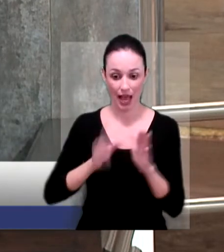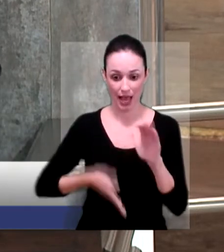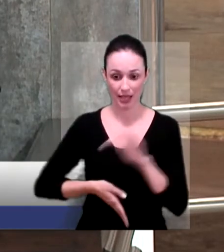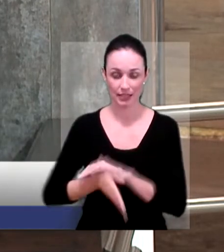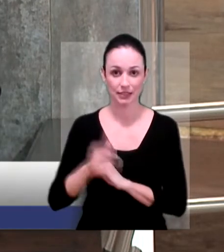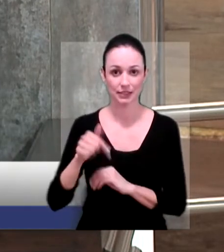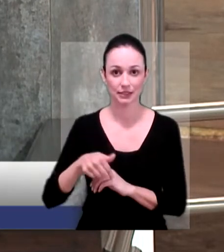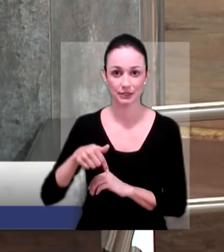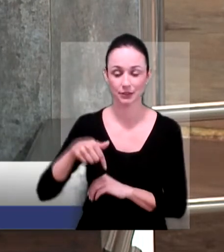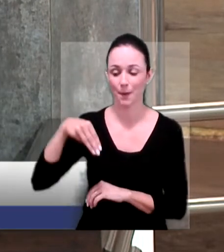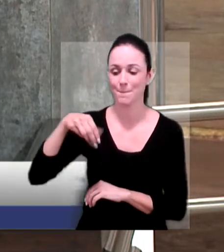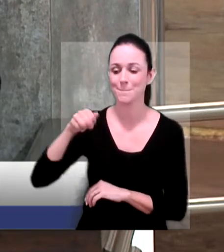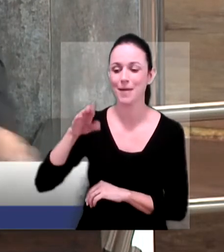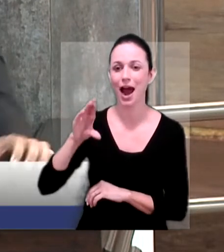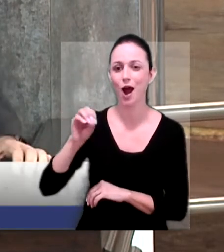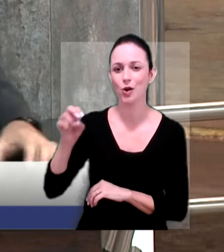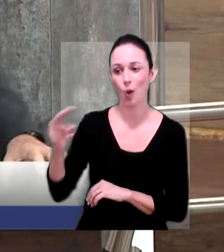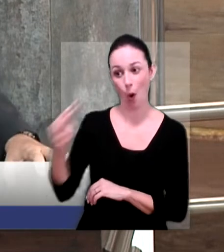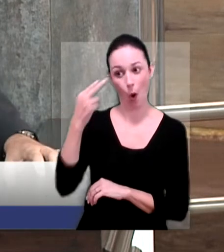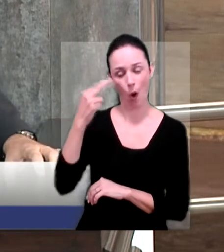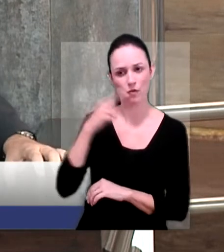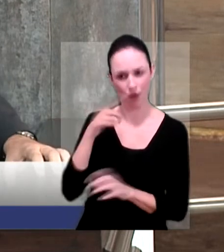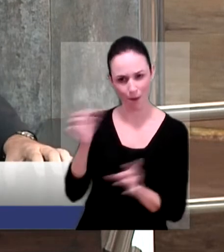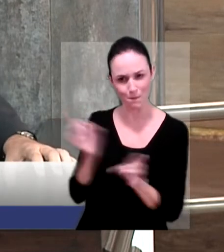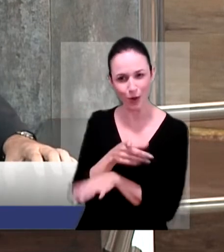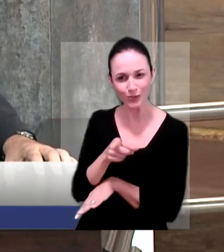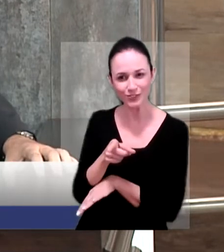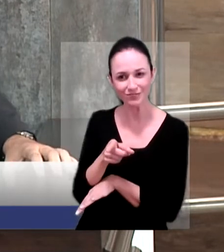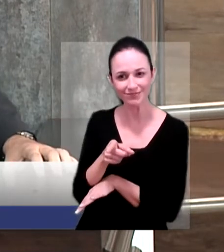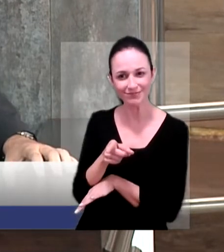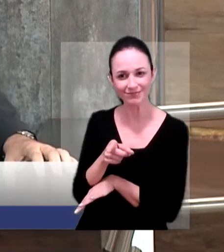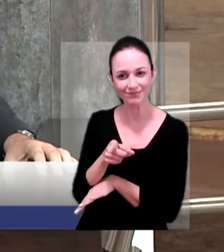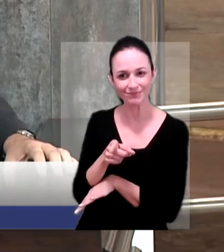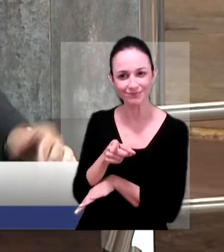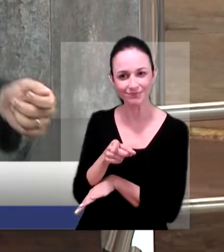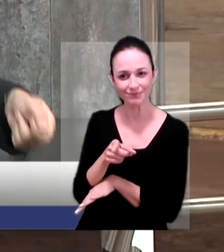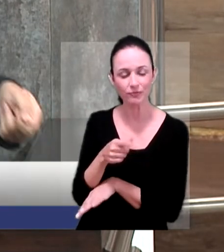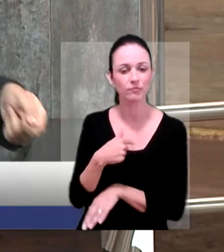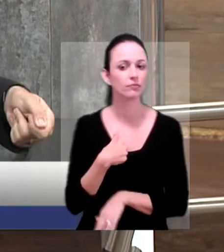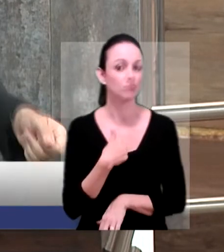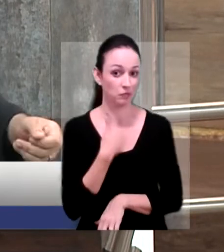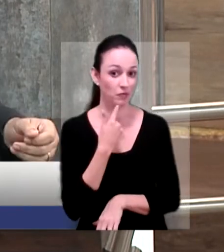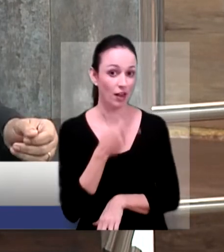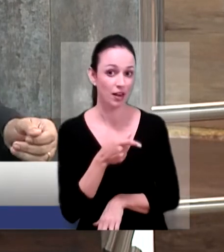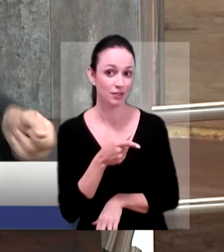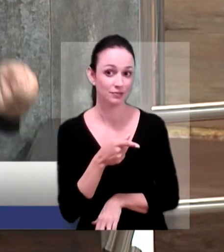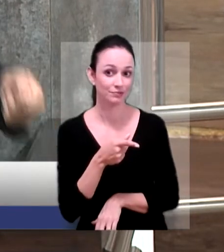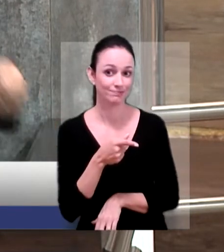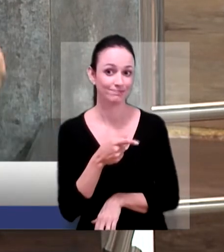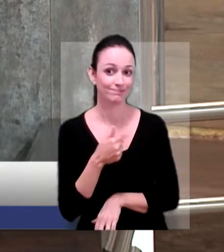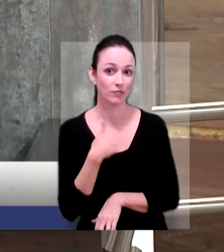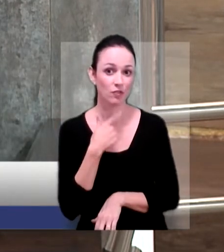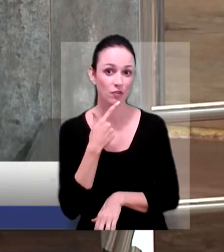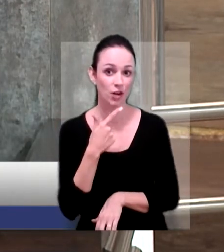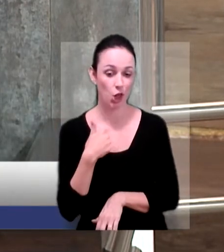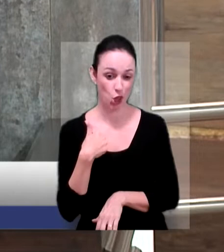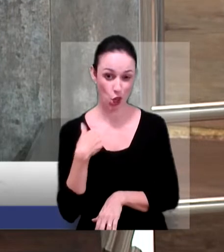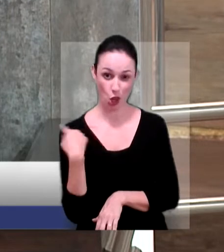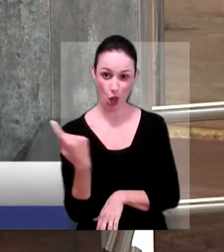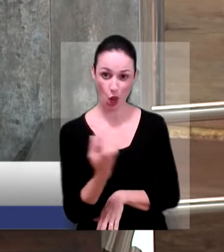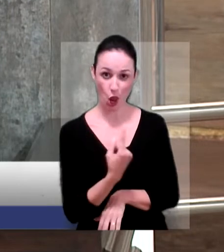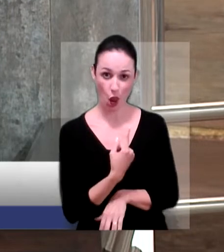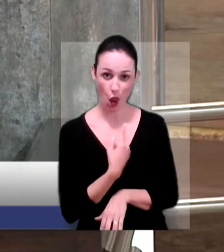mim e me disse, está pronto? E eu falei, Marco, nós que fomos forjados nas dificuldades da